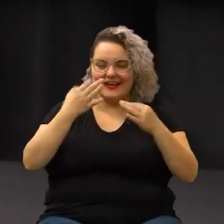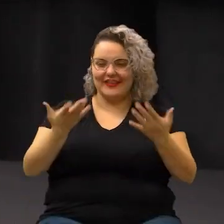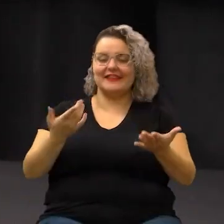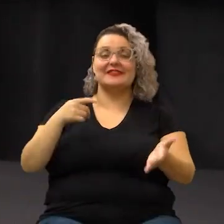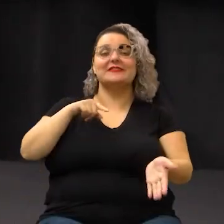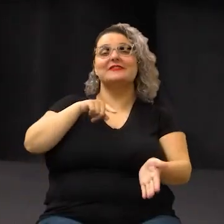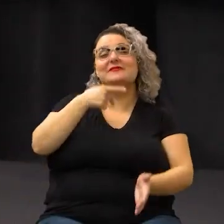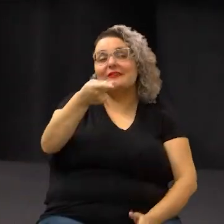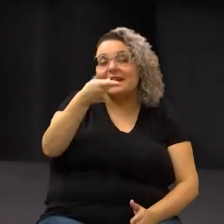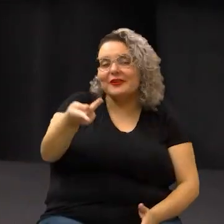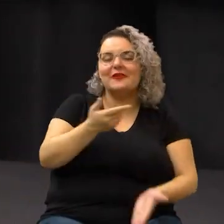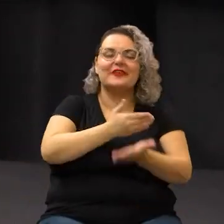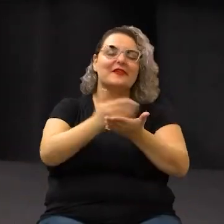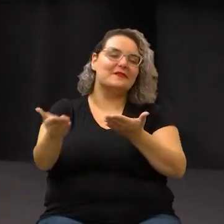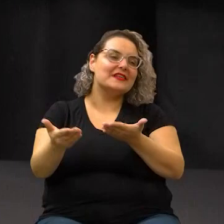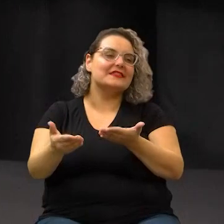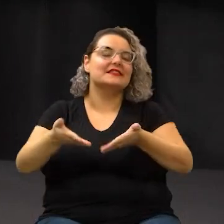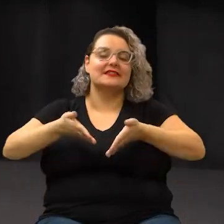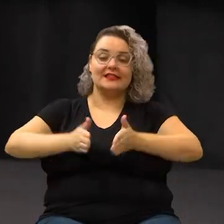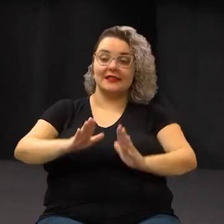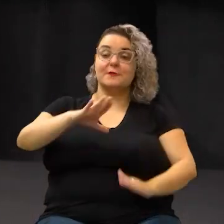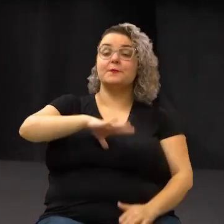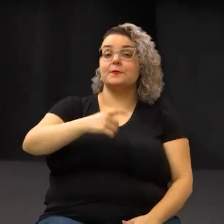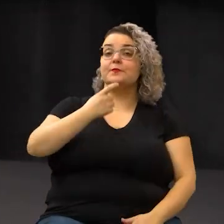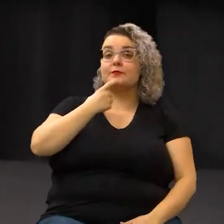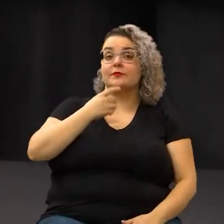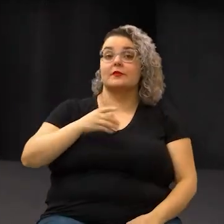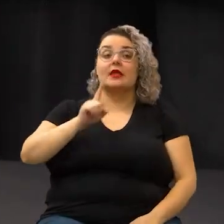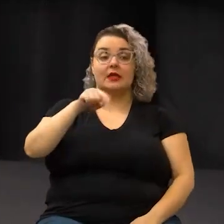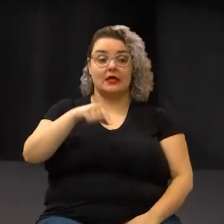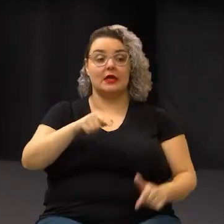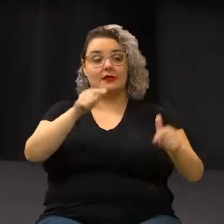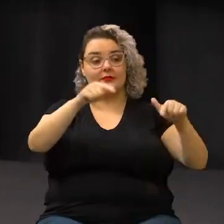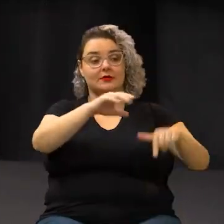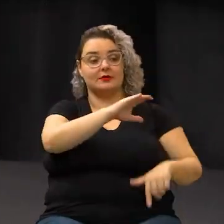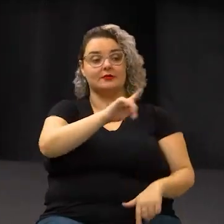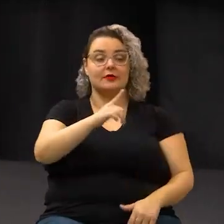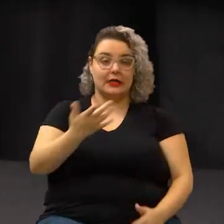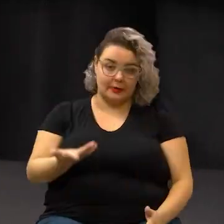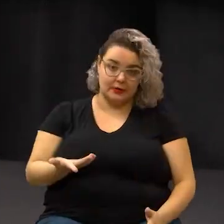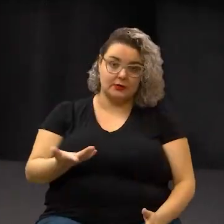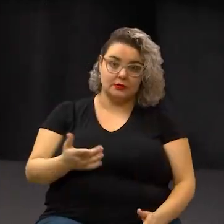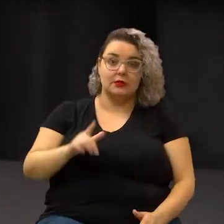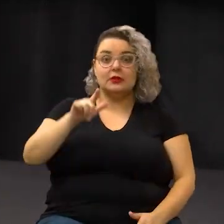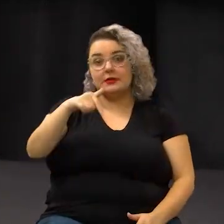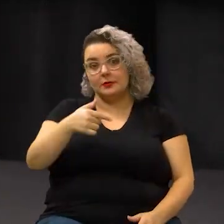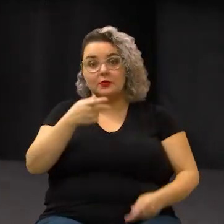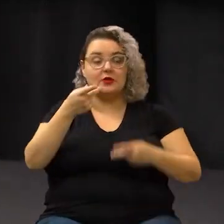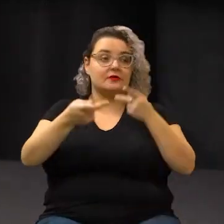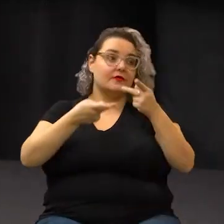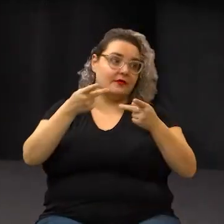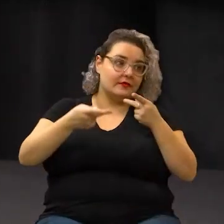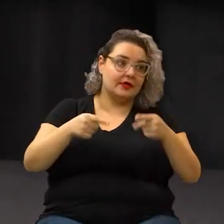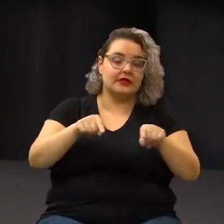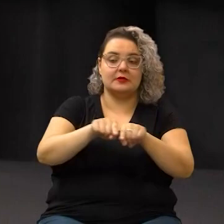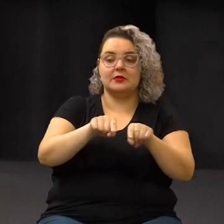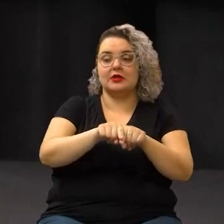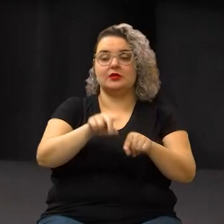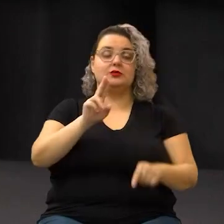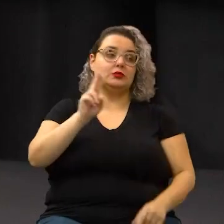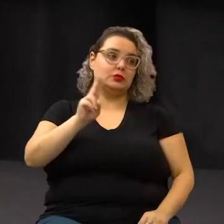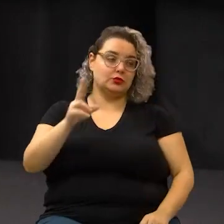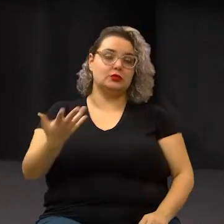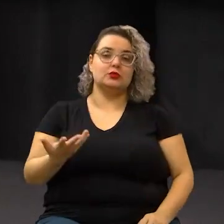abertura, que nasceu em Campinas e que é do distrito do Campo Grande também, tanto que depois a gente vai falar um pouquinho dessa questão do nome,